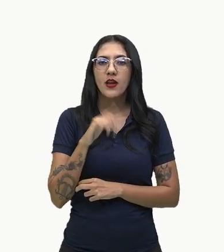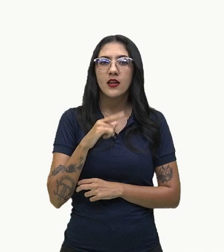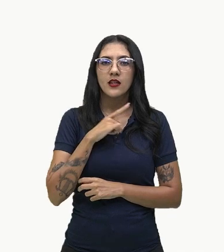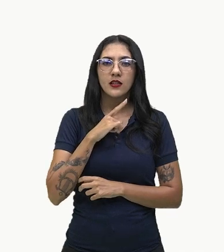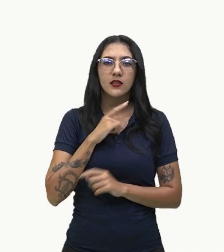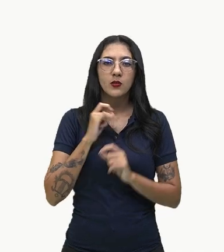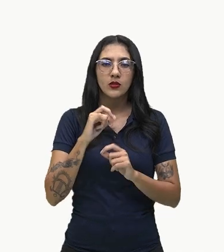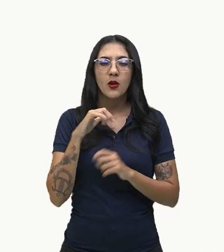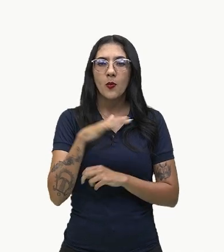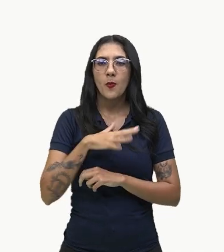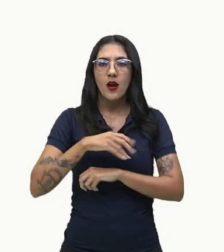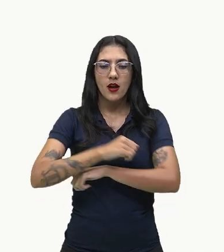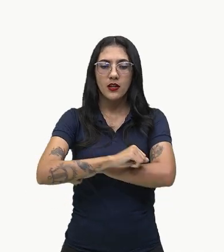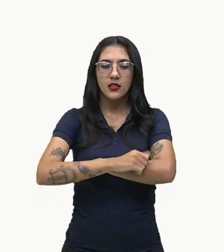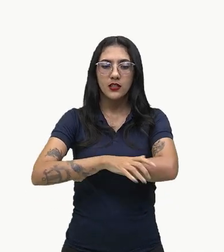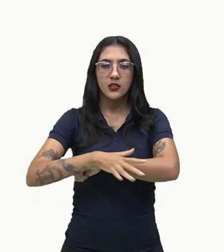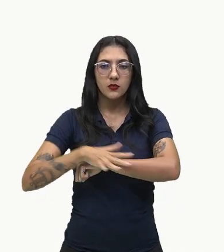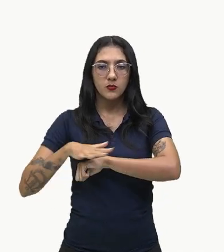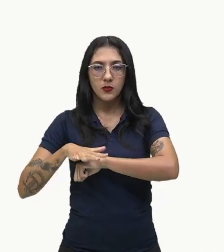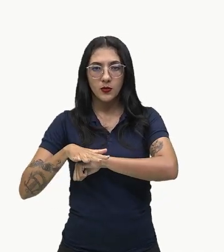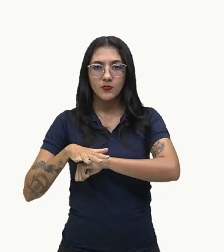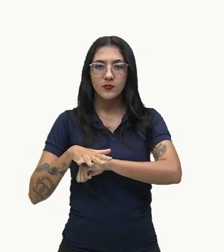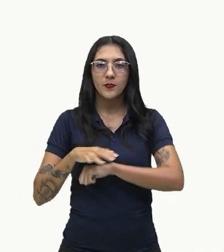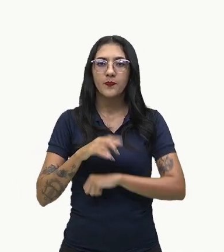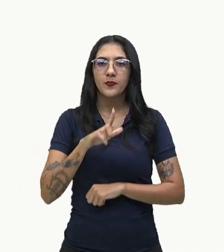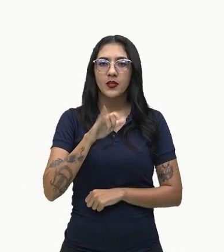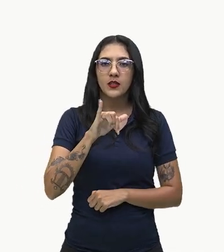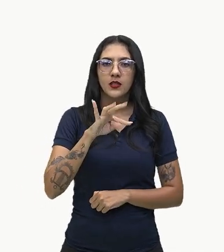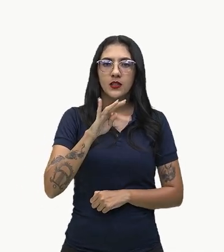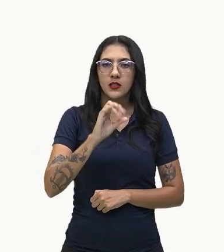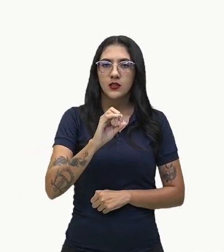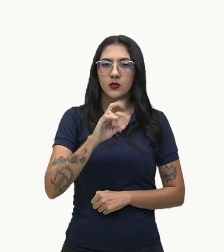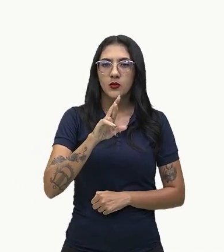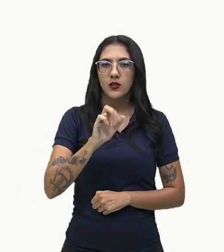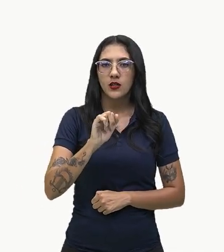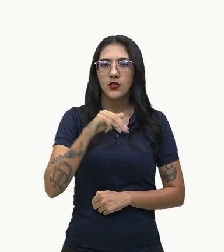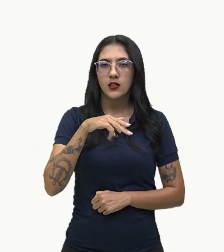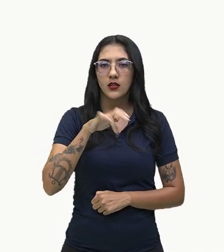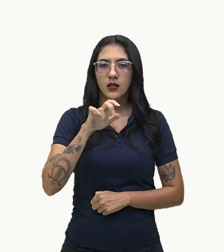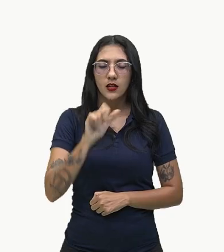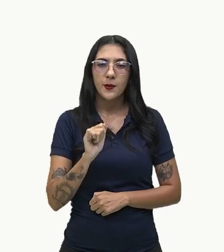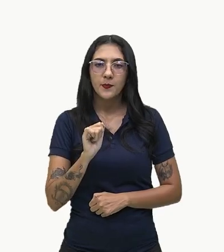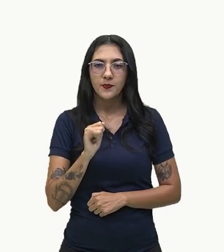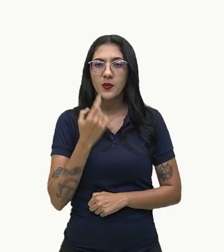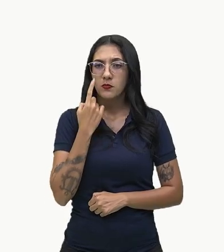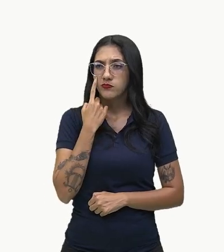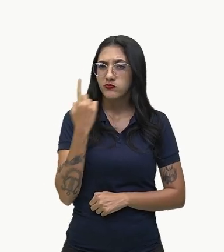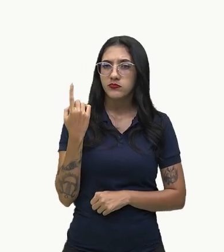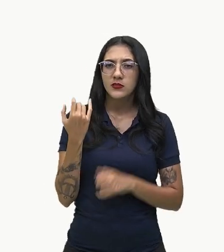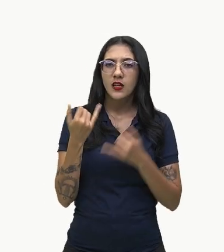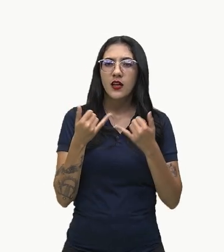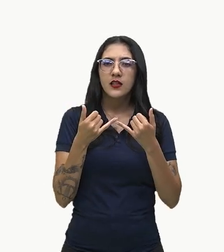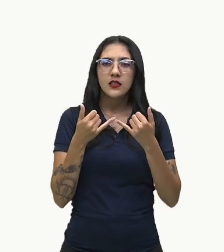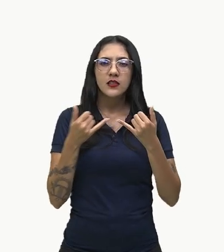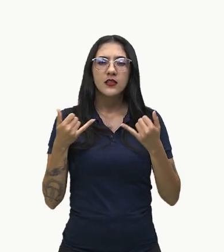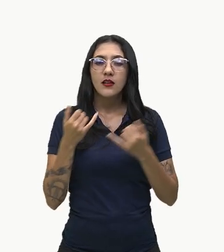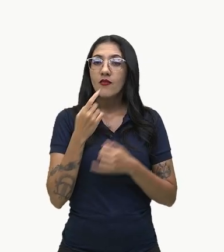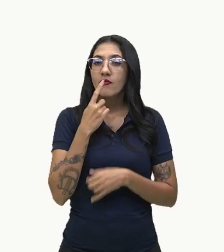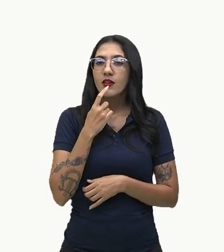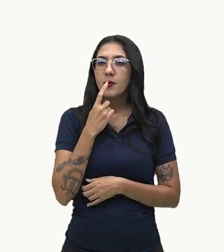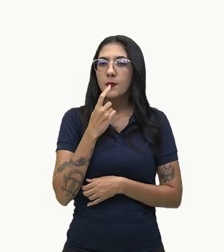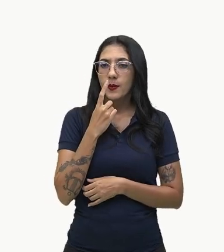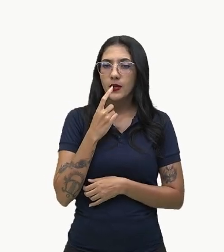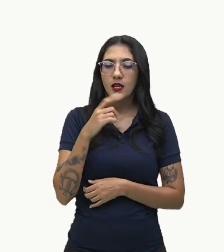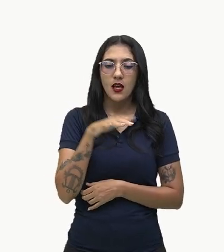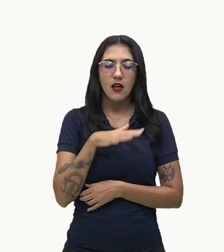faixa litorânea. Essa linha vermelha no mapa, ela vai indicar aqui, a área litorânea,